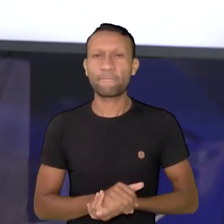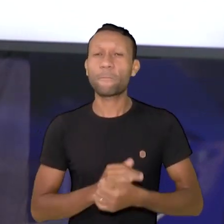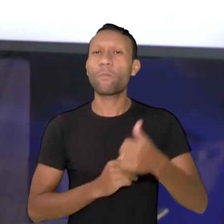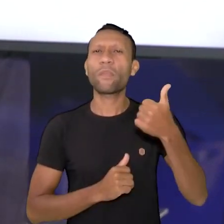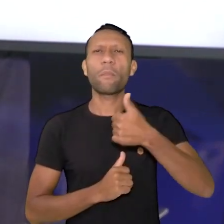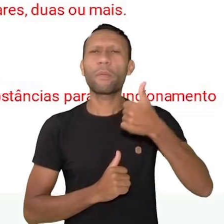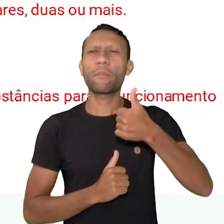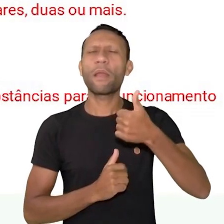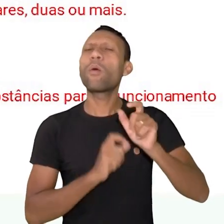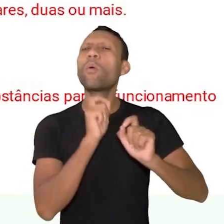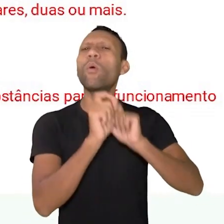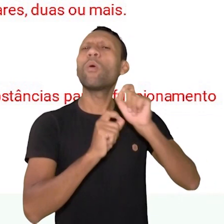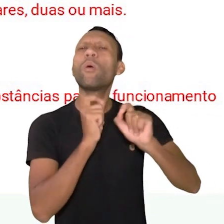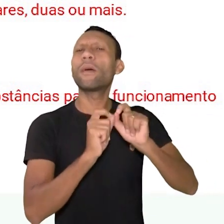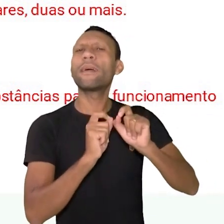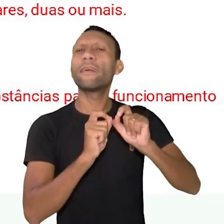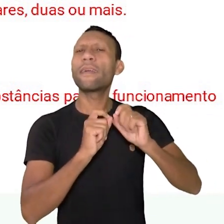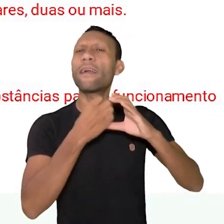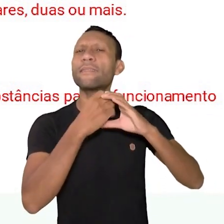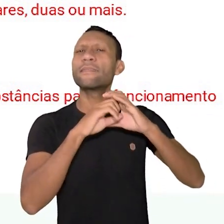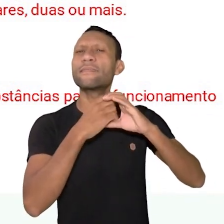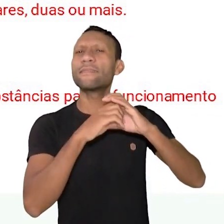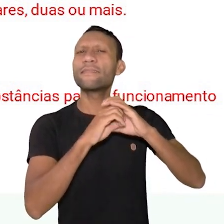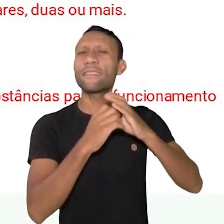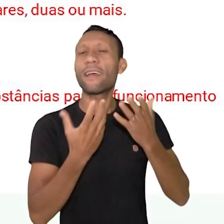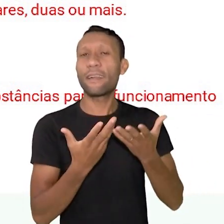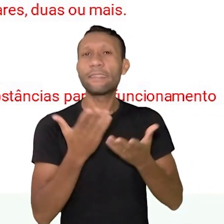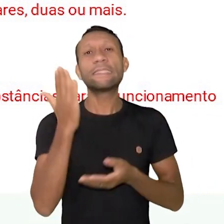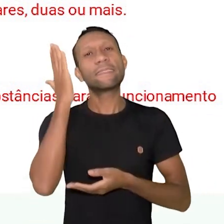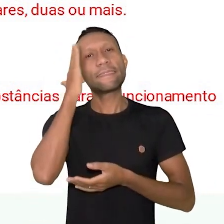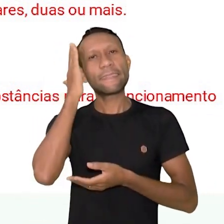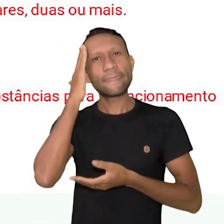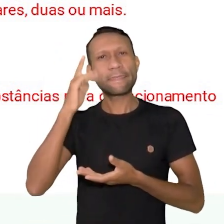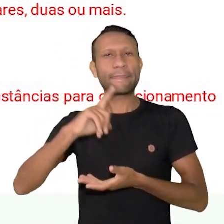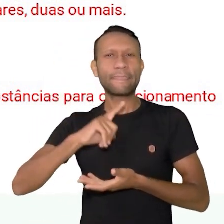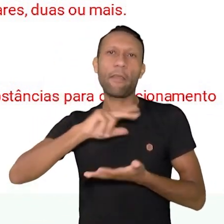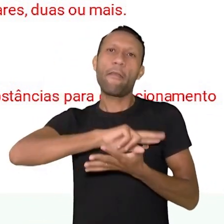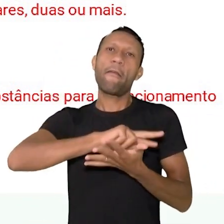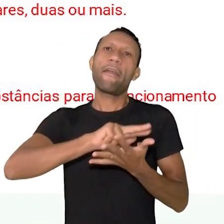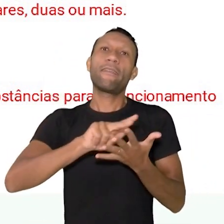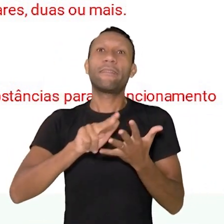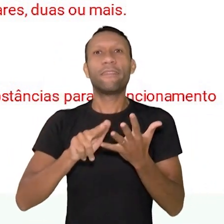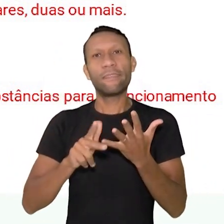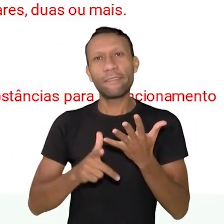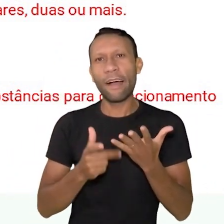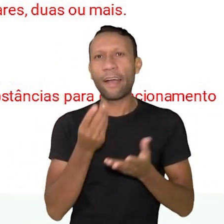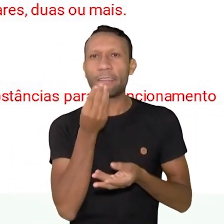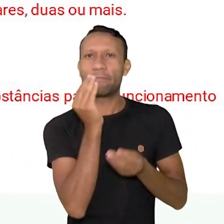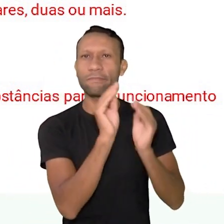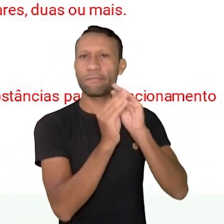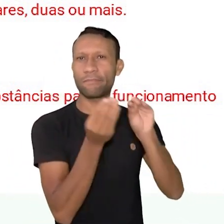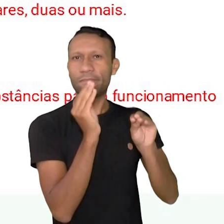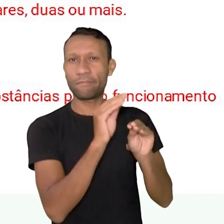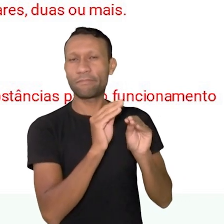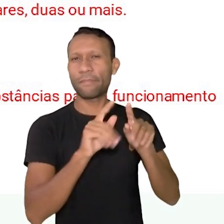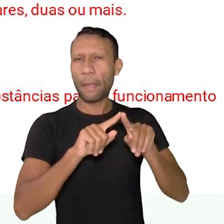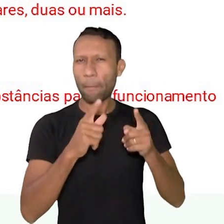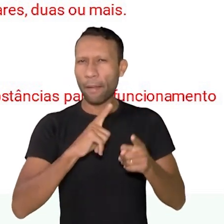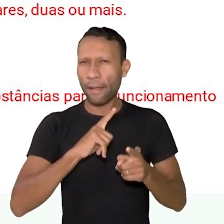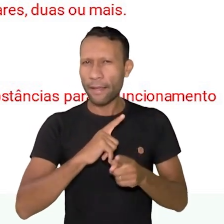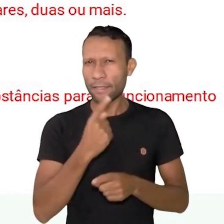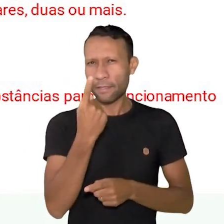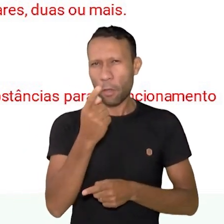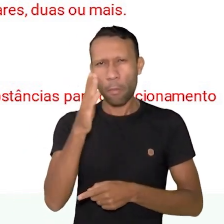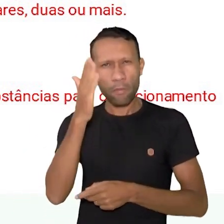ó, o que são células? Como a gente já sabe, a gente pode colocar vários tipos de conceitos para as células, tá? Mas eu trouxe um aqui para